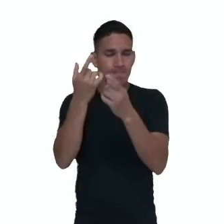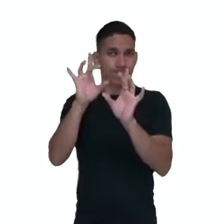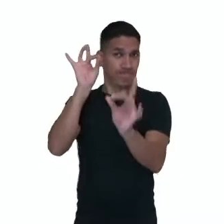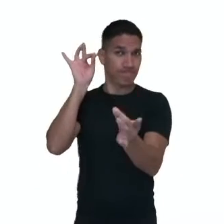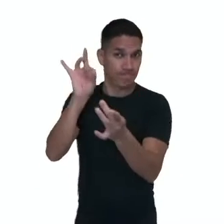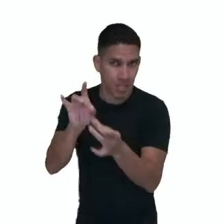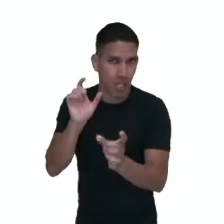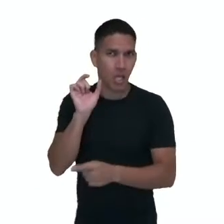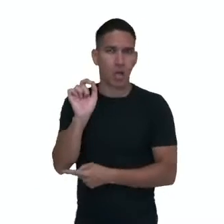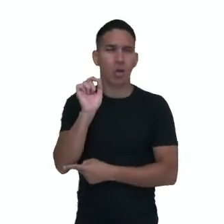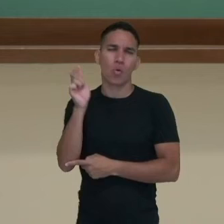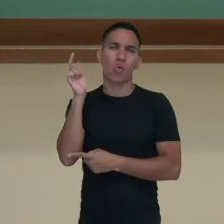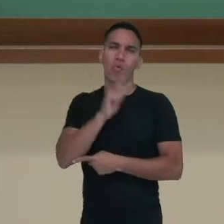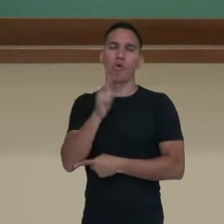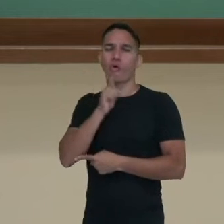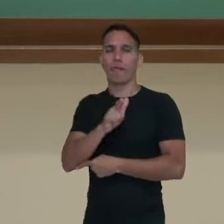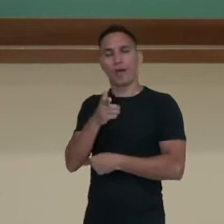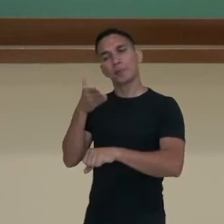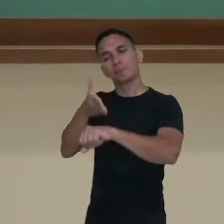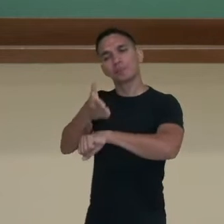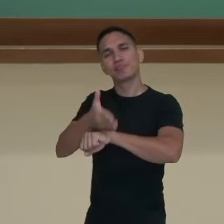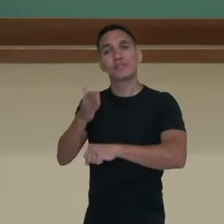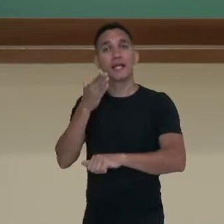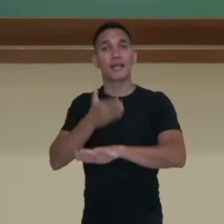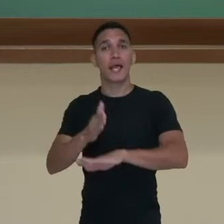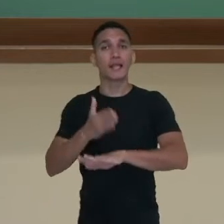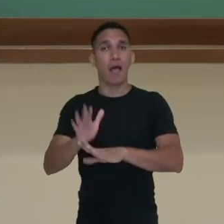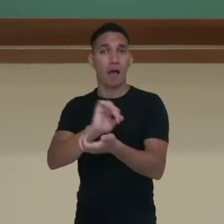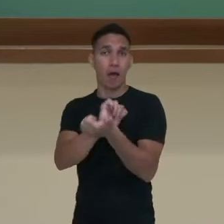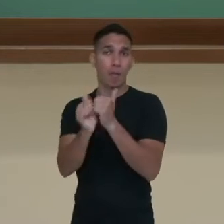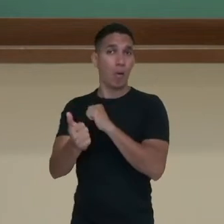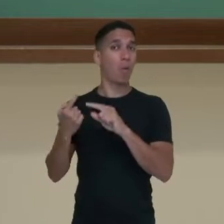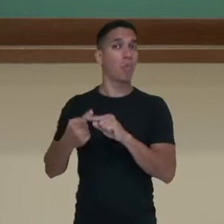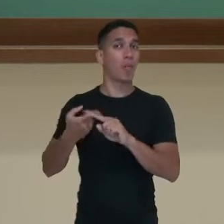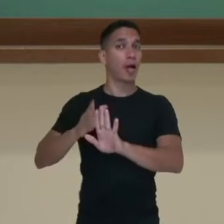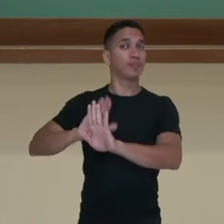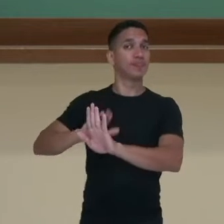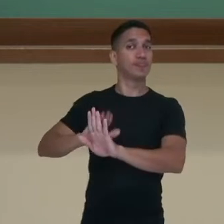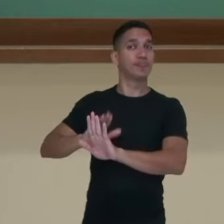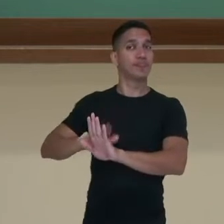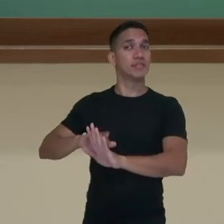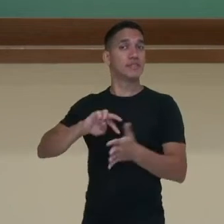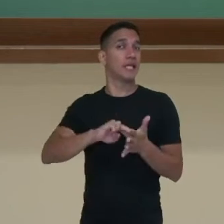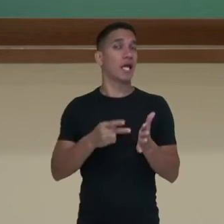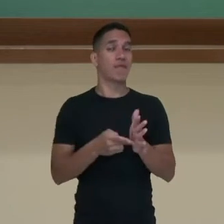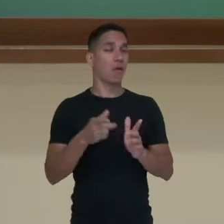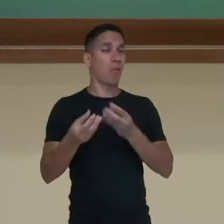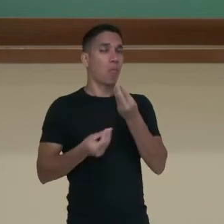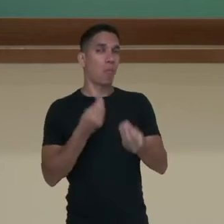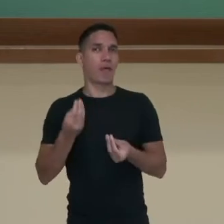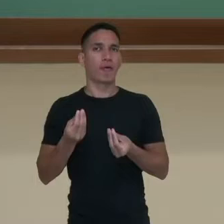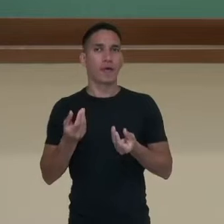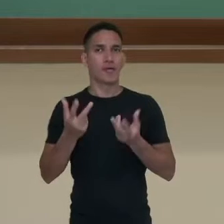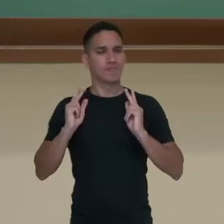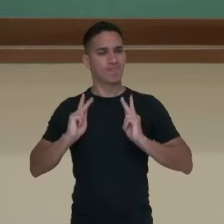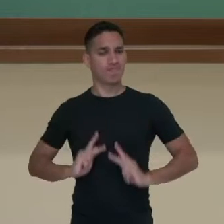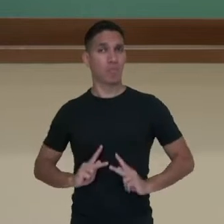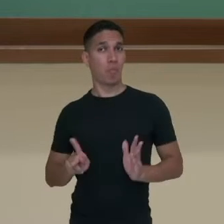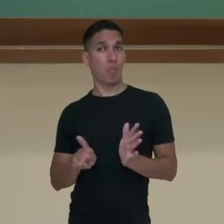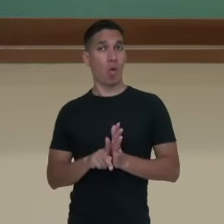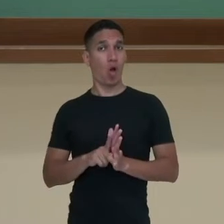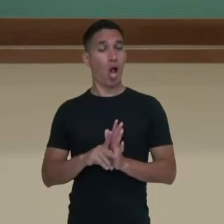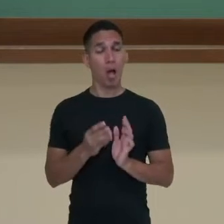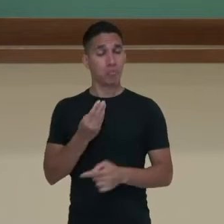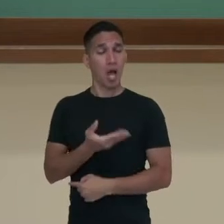específica para praticar esse esporte, onde refletia uma disposição inicialmente ali estável, ou seja,